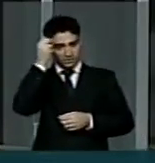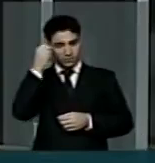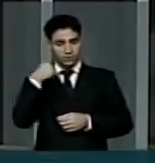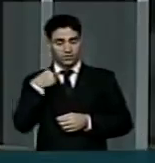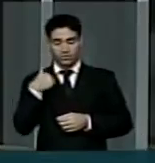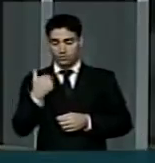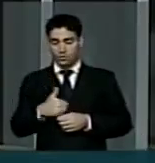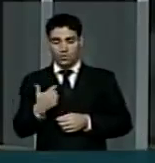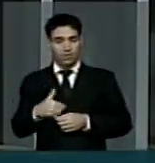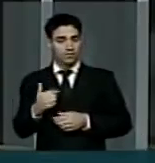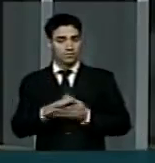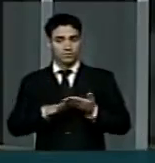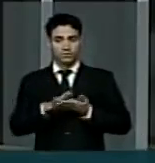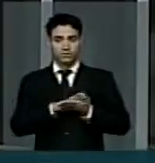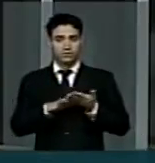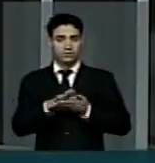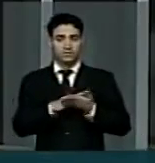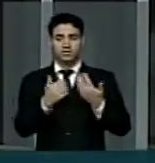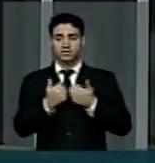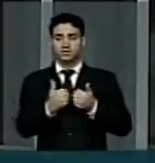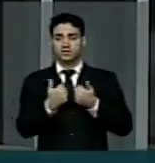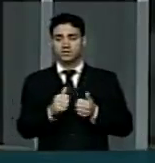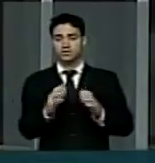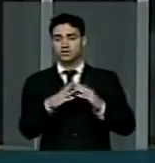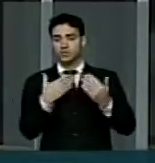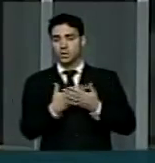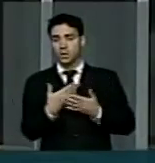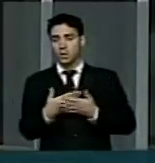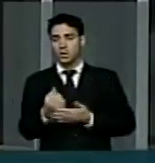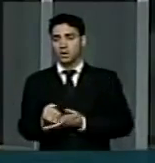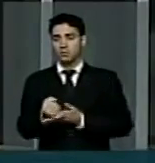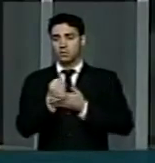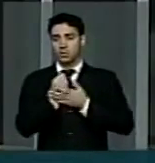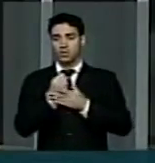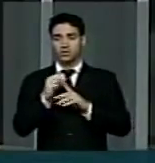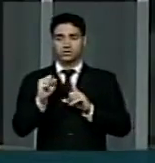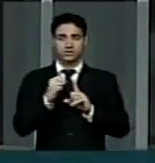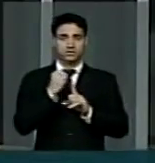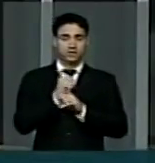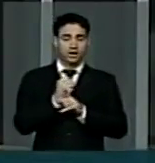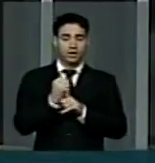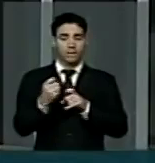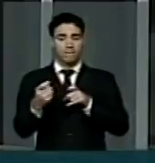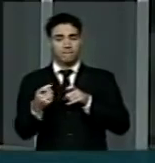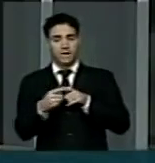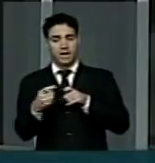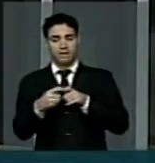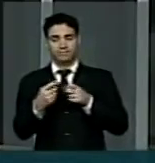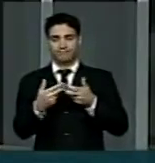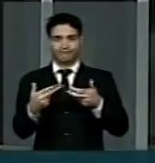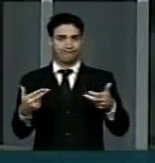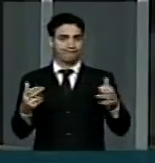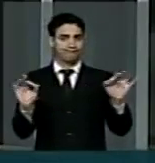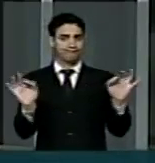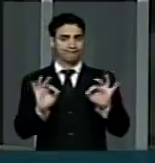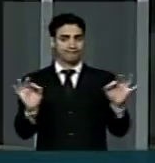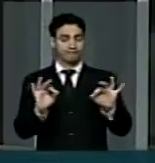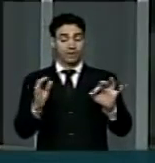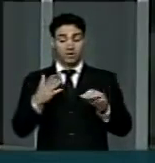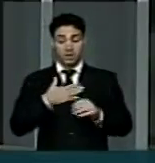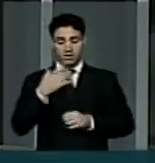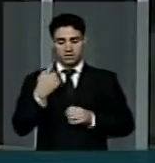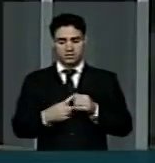tinha essa história de transporte escolar, assistência social, médico, tanto é que na minha cidade, que hoje tem uma cidade